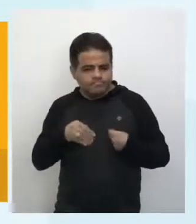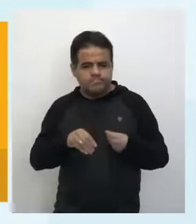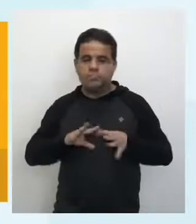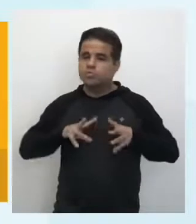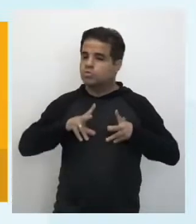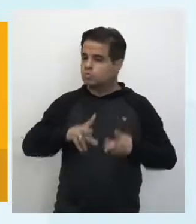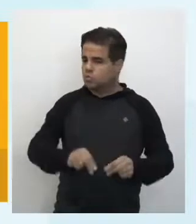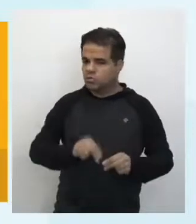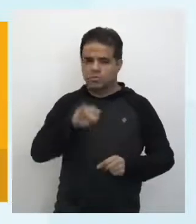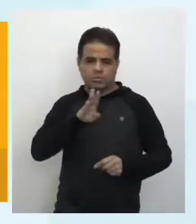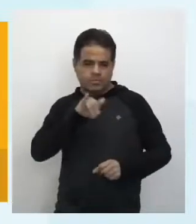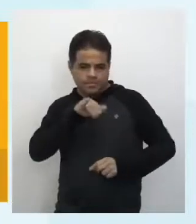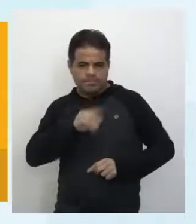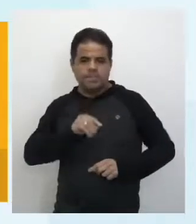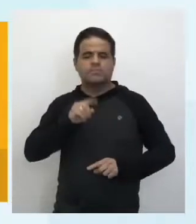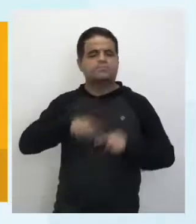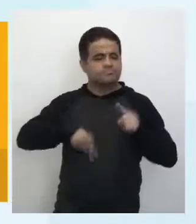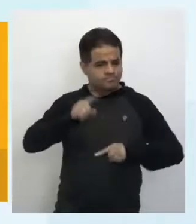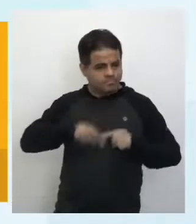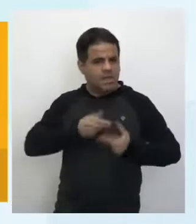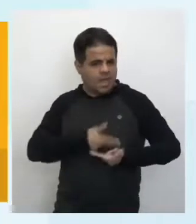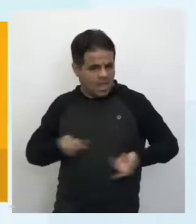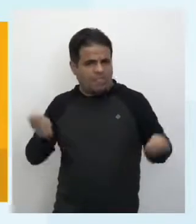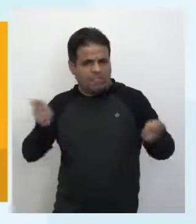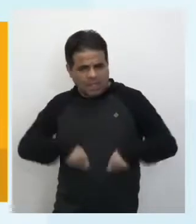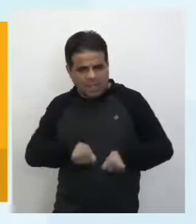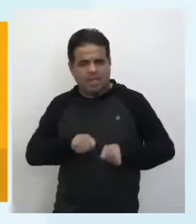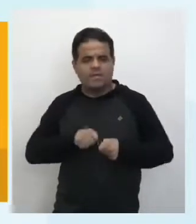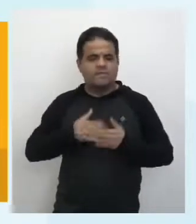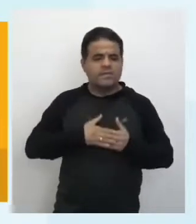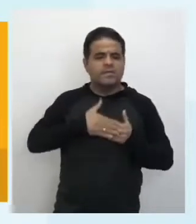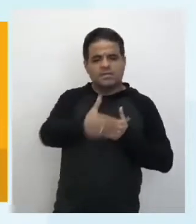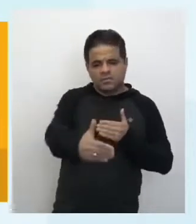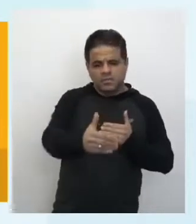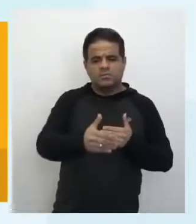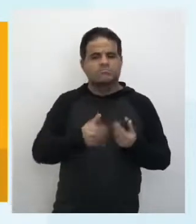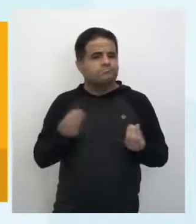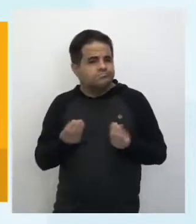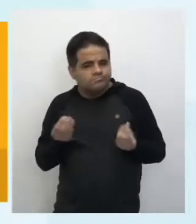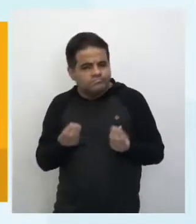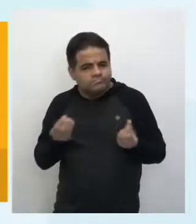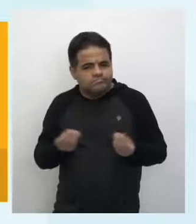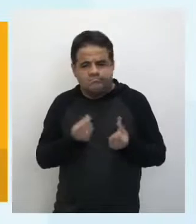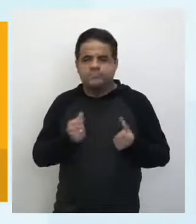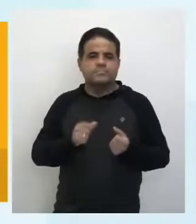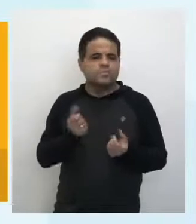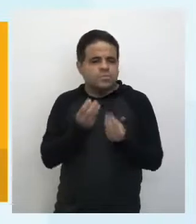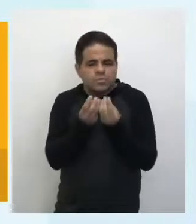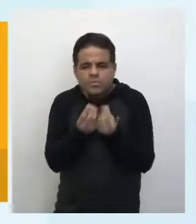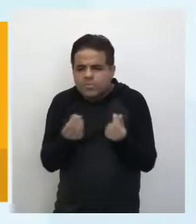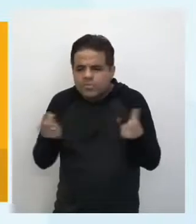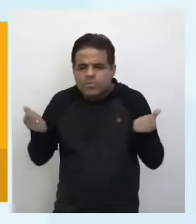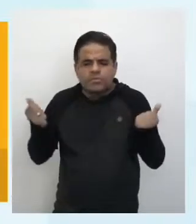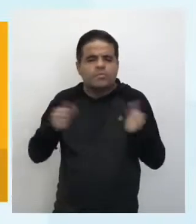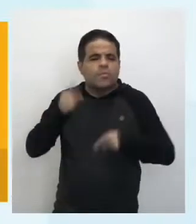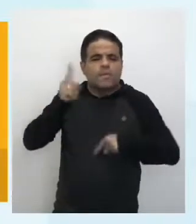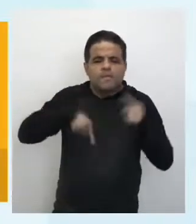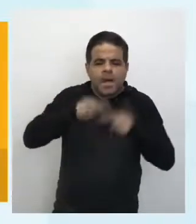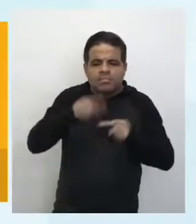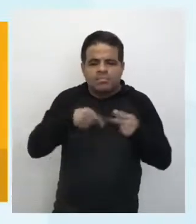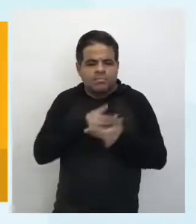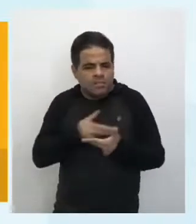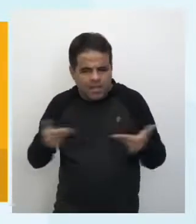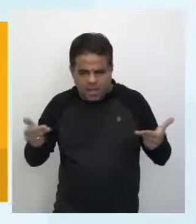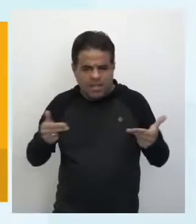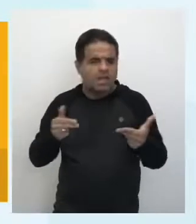todo biomaterial necessariamente é feito a partir de uma substância ou de uma matéria